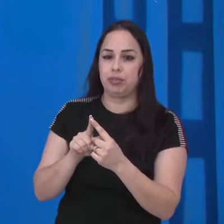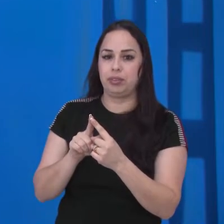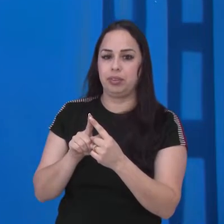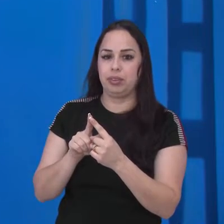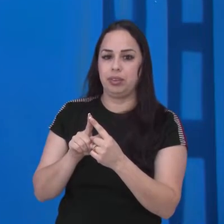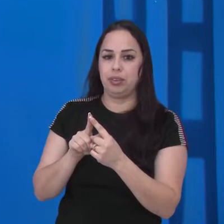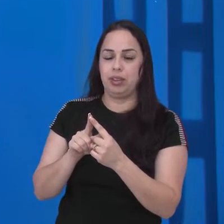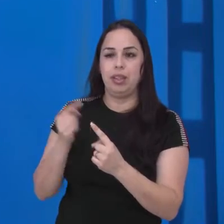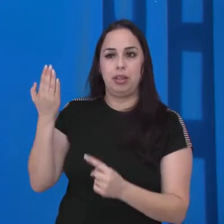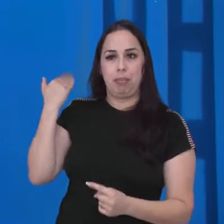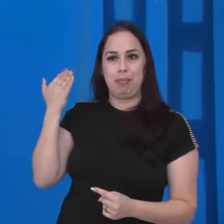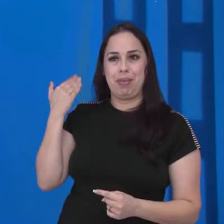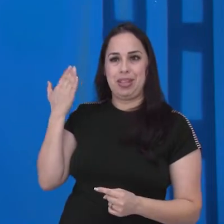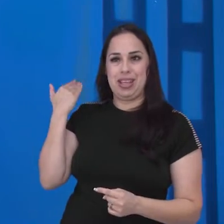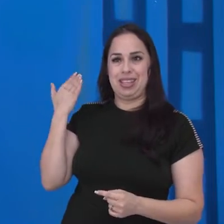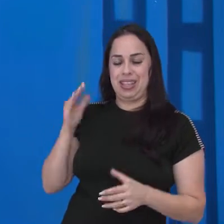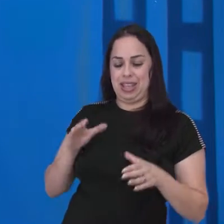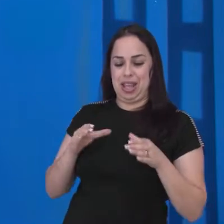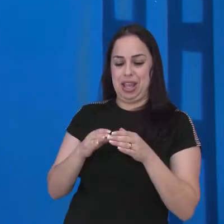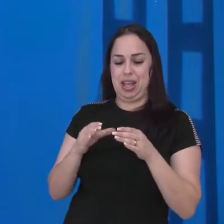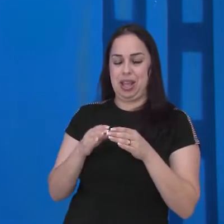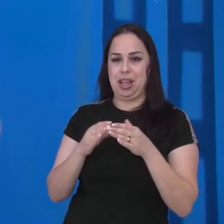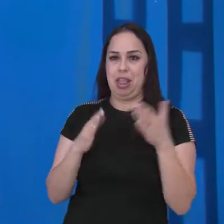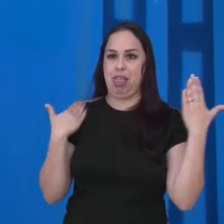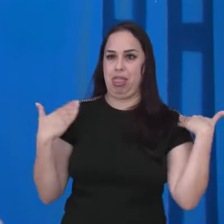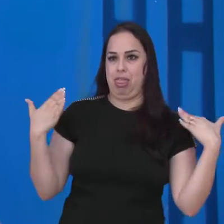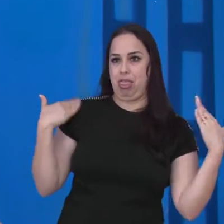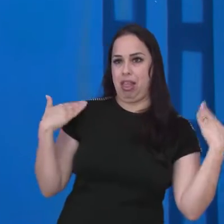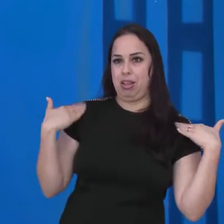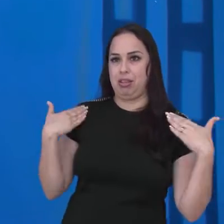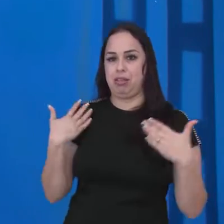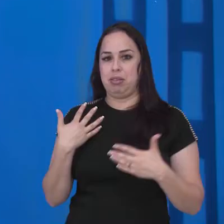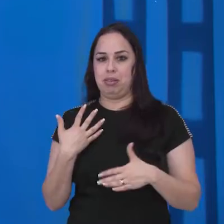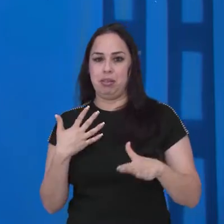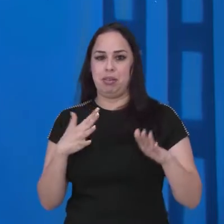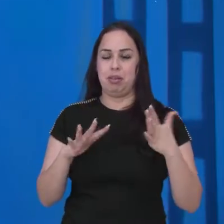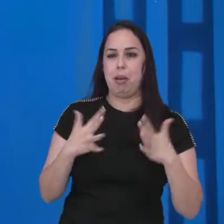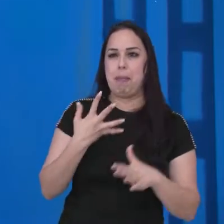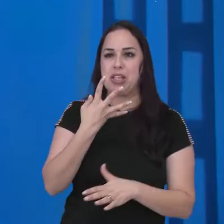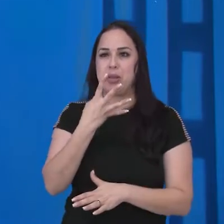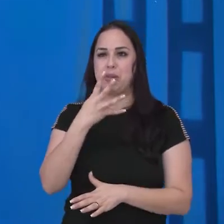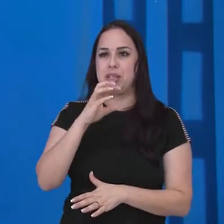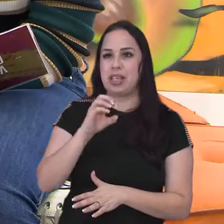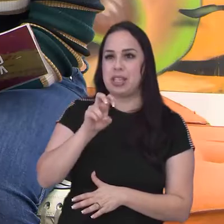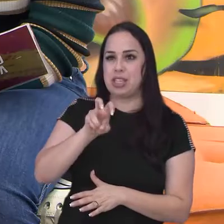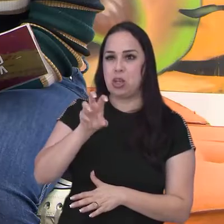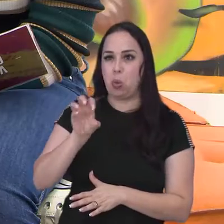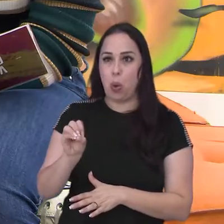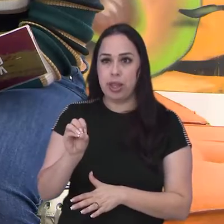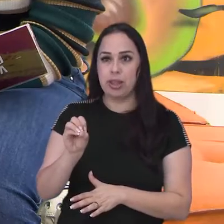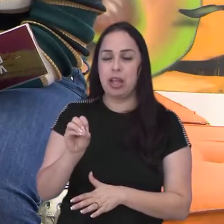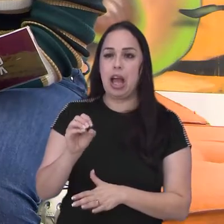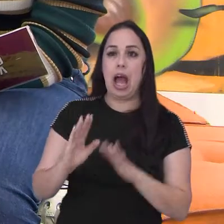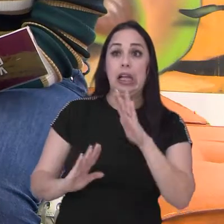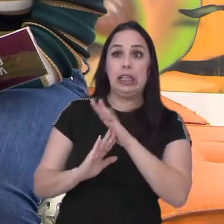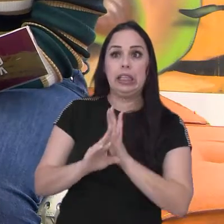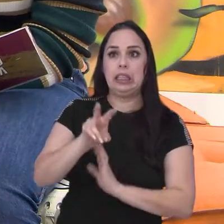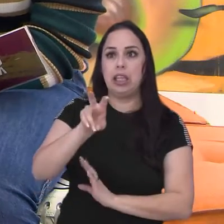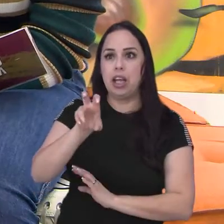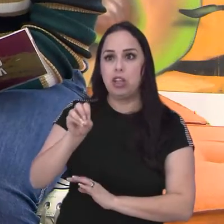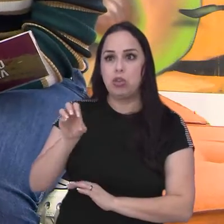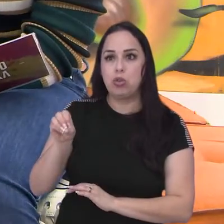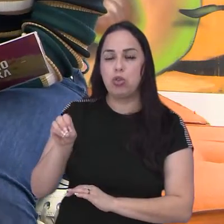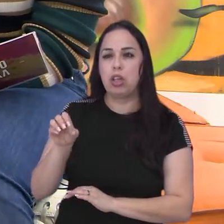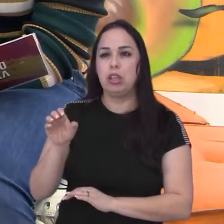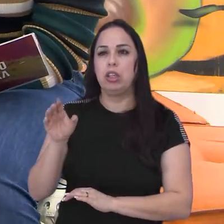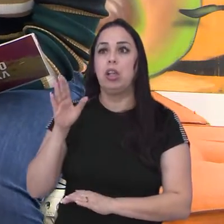Ela era um agrupamento de jovens, que é um rolezinho de um pico de 450 a 1.200 jovens no centro de Jacareí. 1.200? 1.200